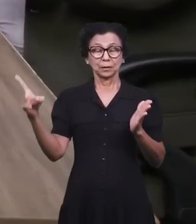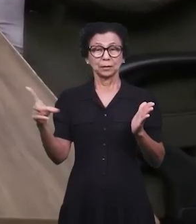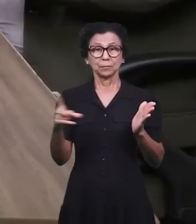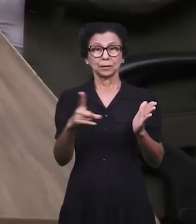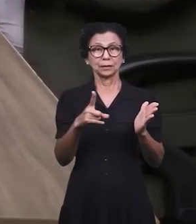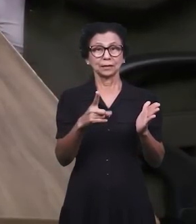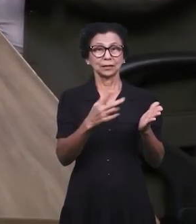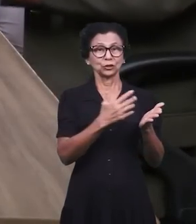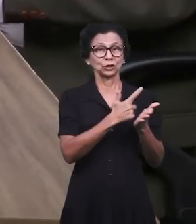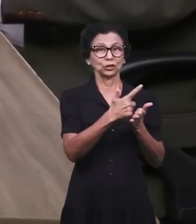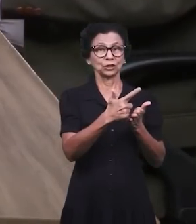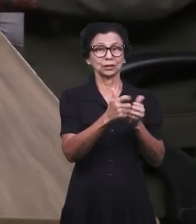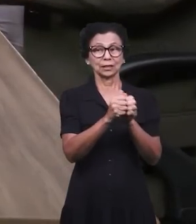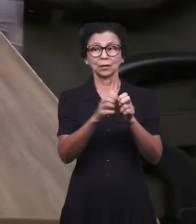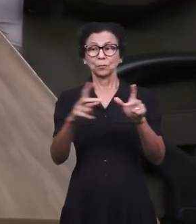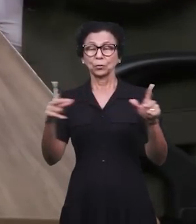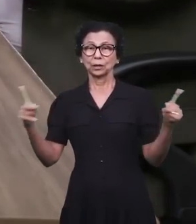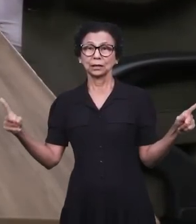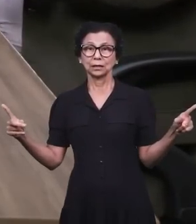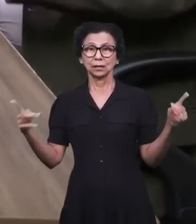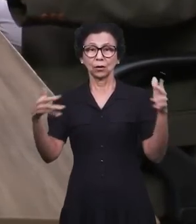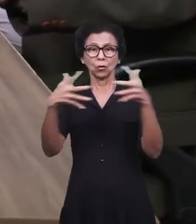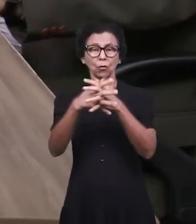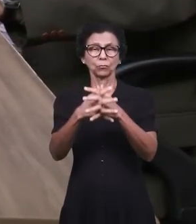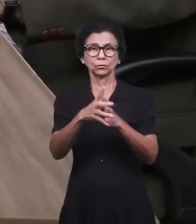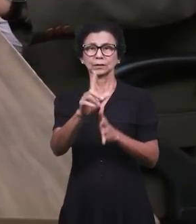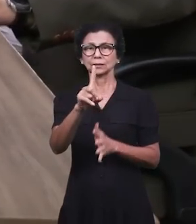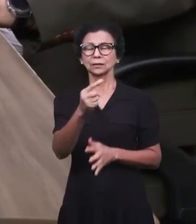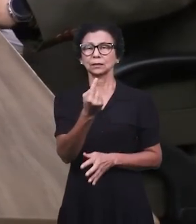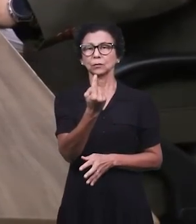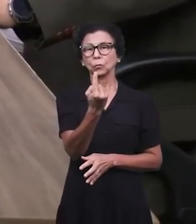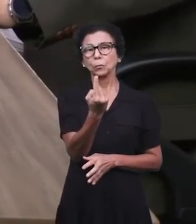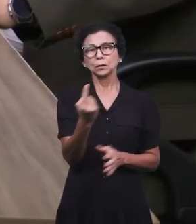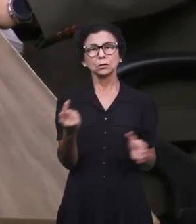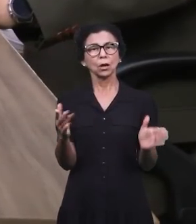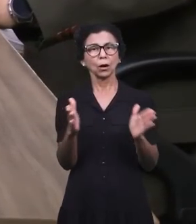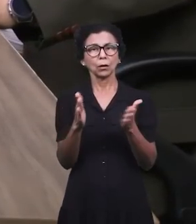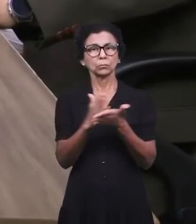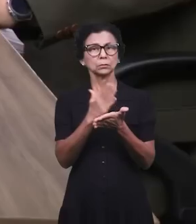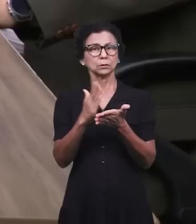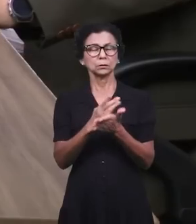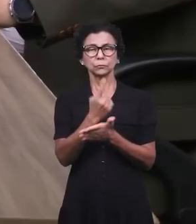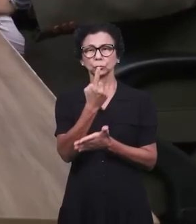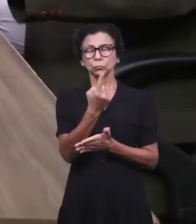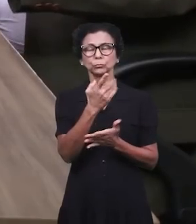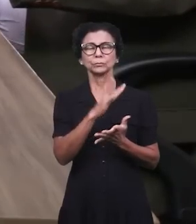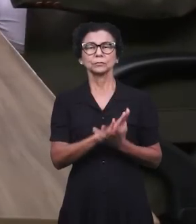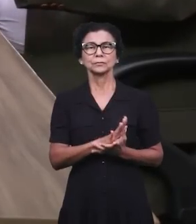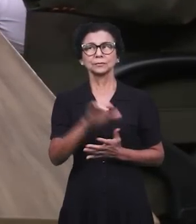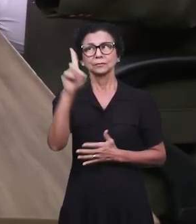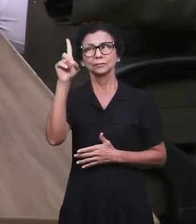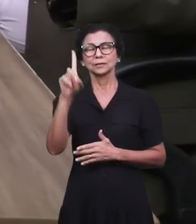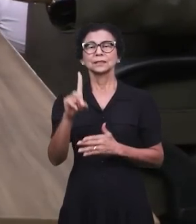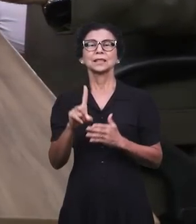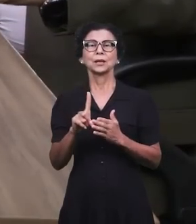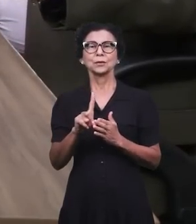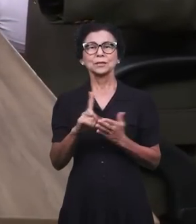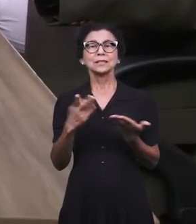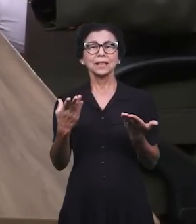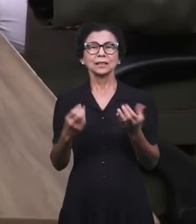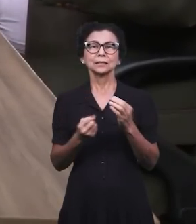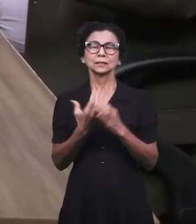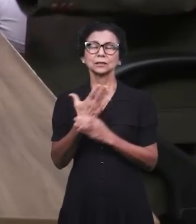você não encontra nela incompatibilidades, ela é única, porque ela veio da eternidade, ela veio de um só. Apesar de ser vários escritores,